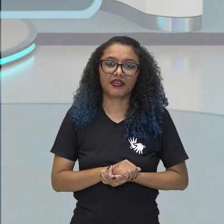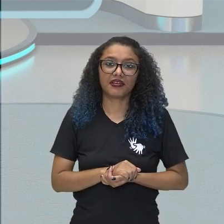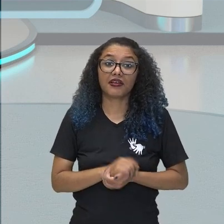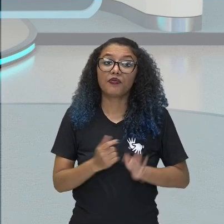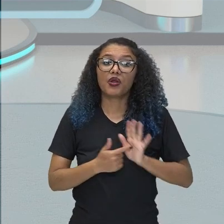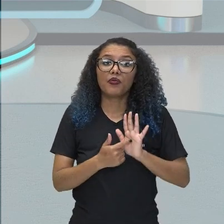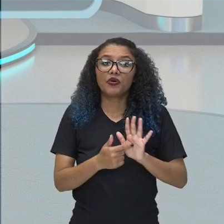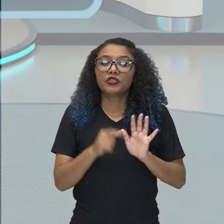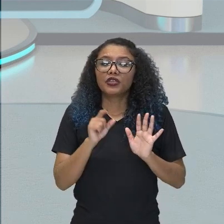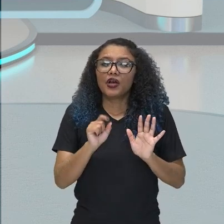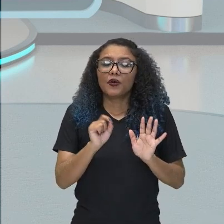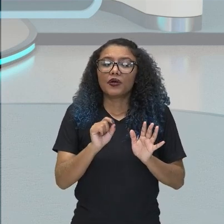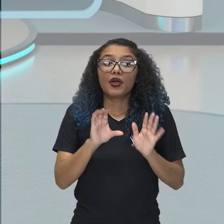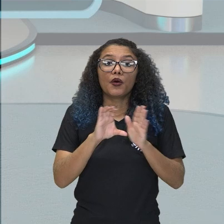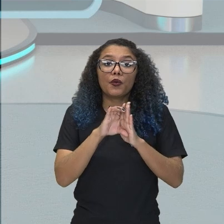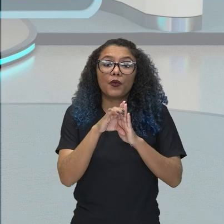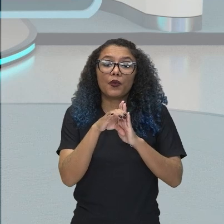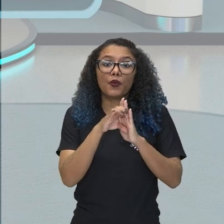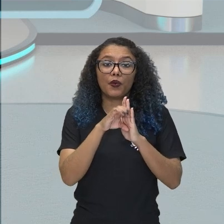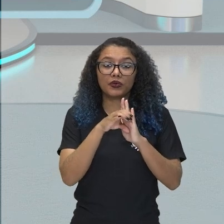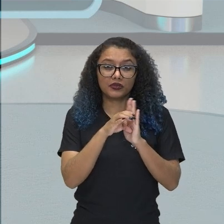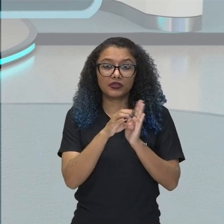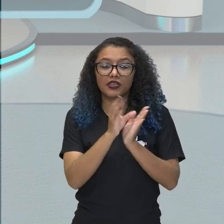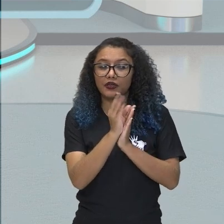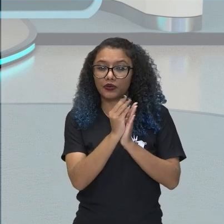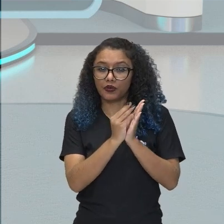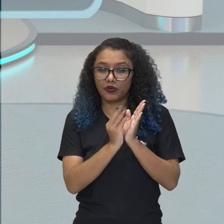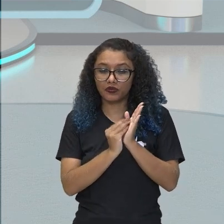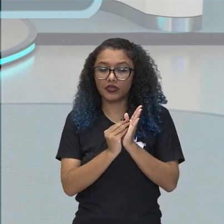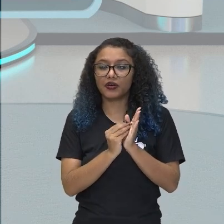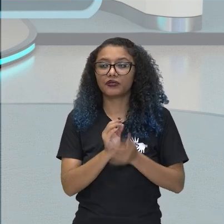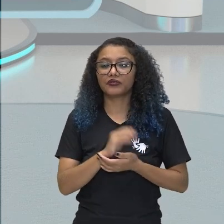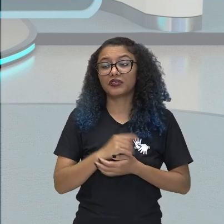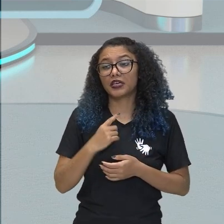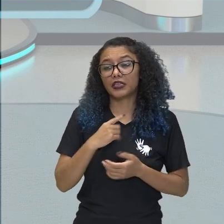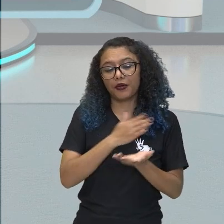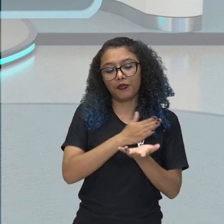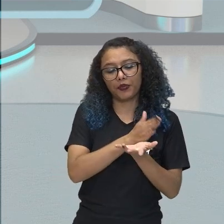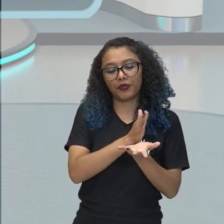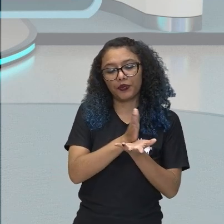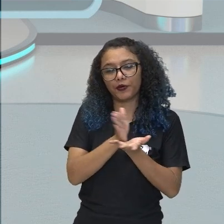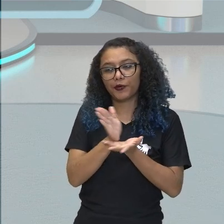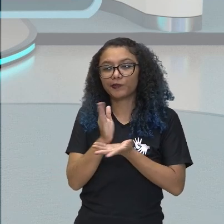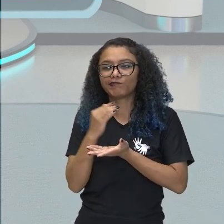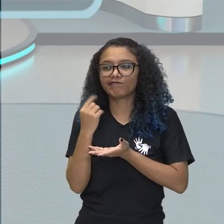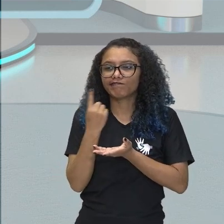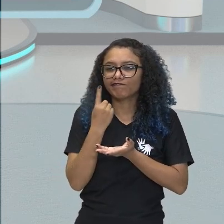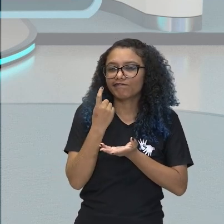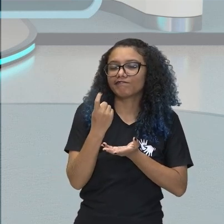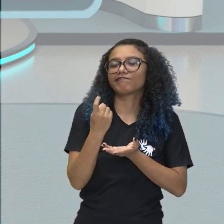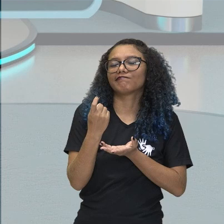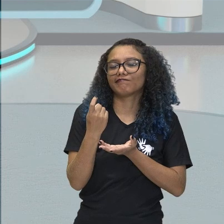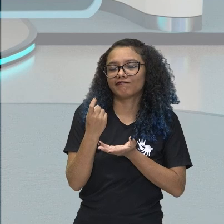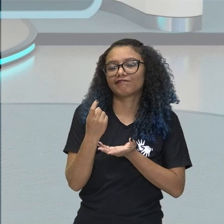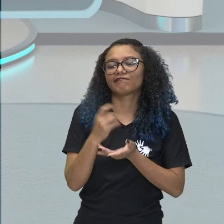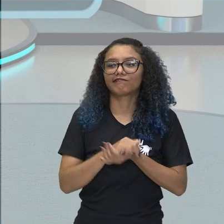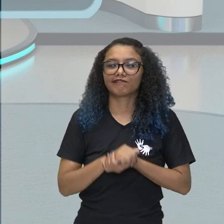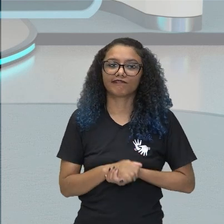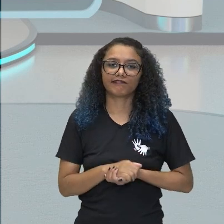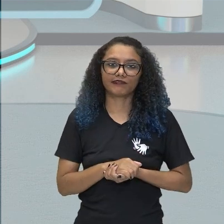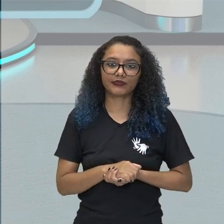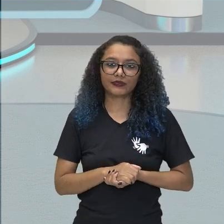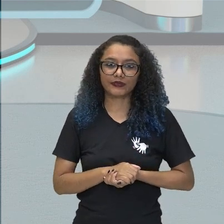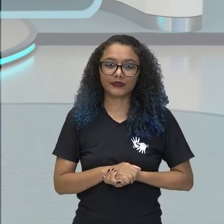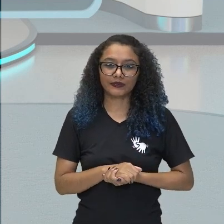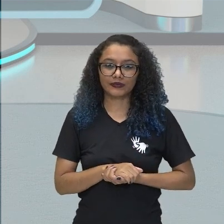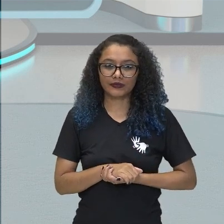aí um único conteúdo recheado de coisas interessantes. Então, seguindo no momento